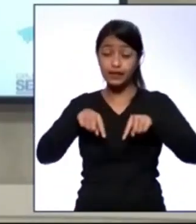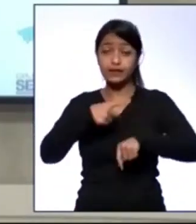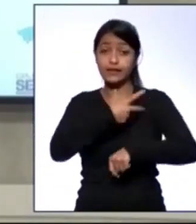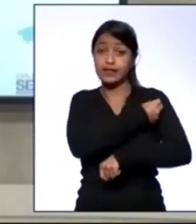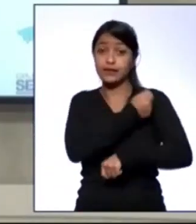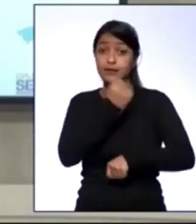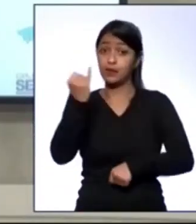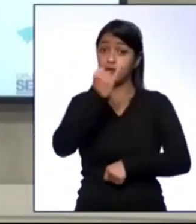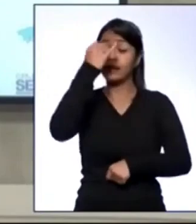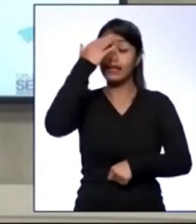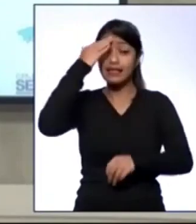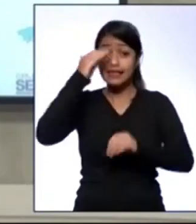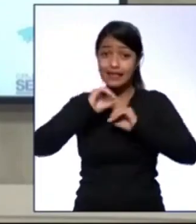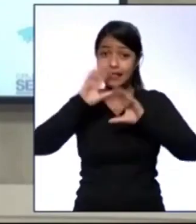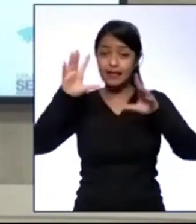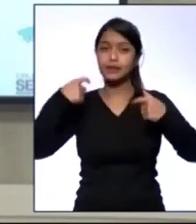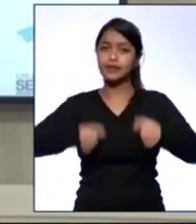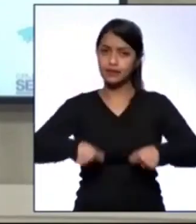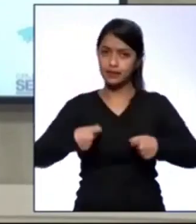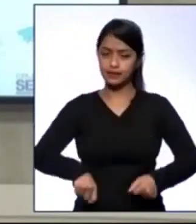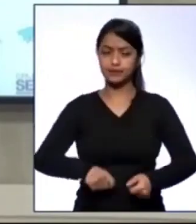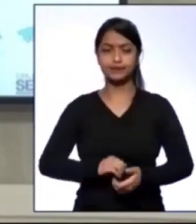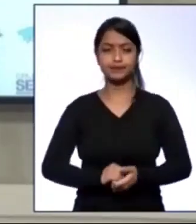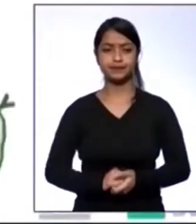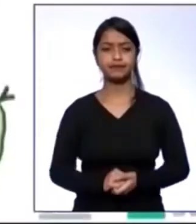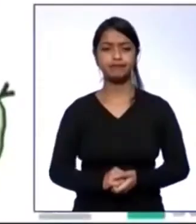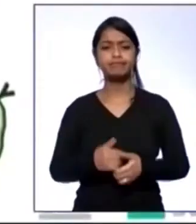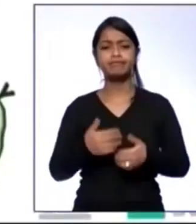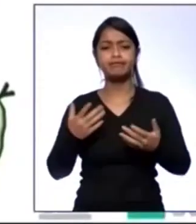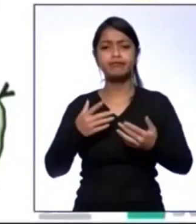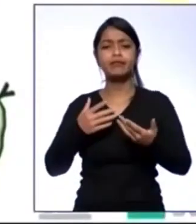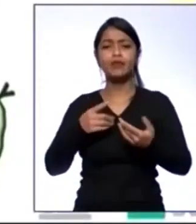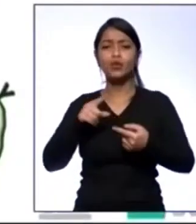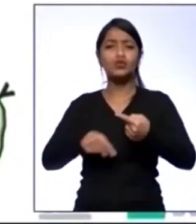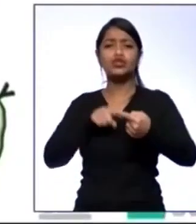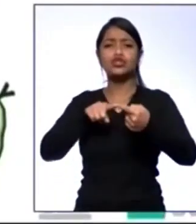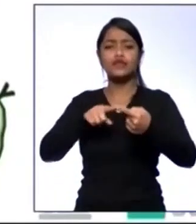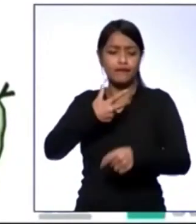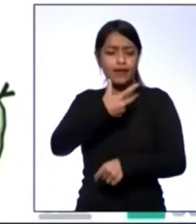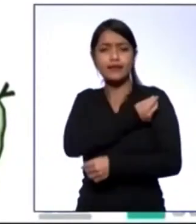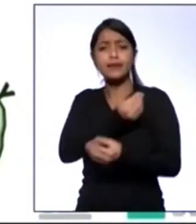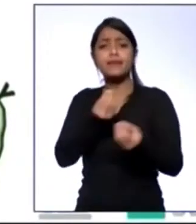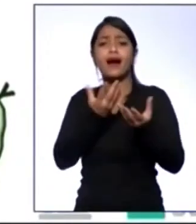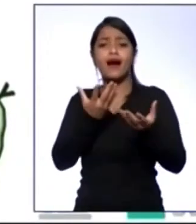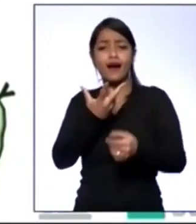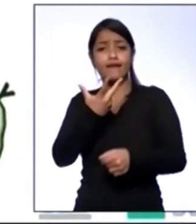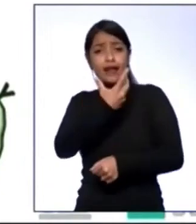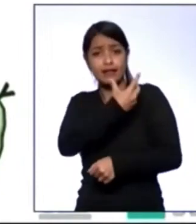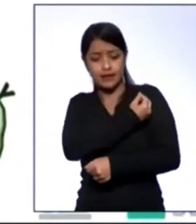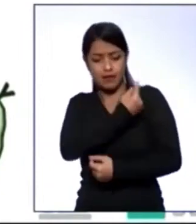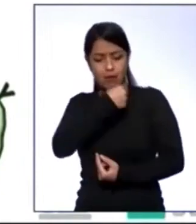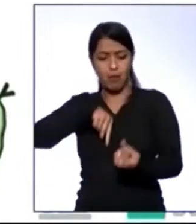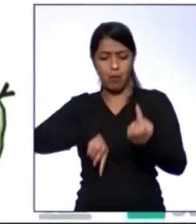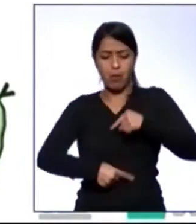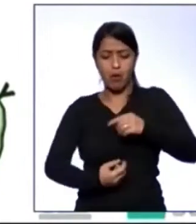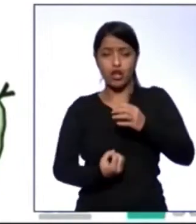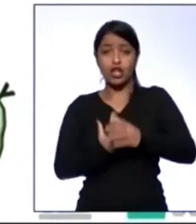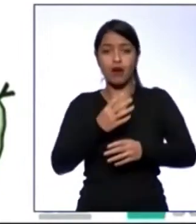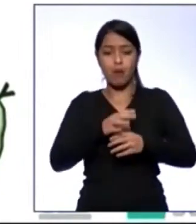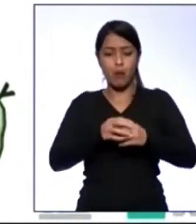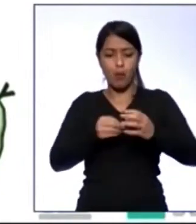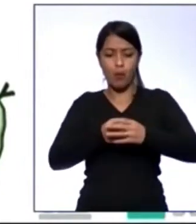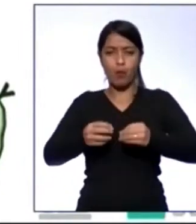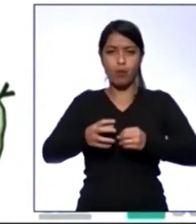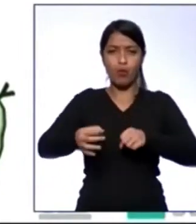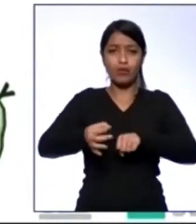Legal? Importância da vacina. O objetivo, então, é a criação de células de memória contra o antígeno. É